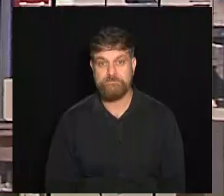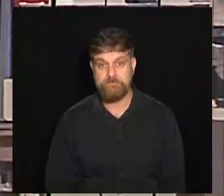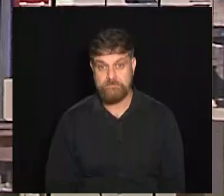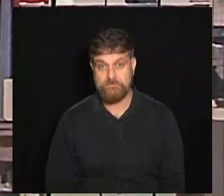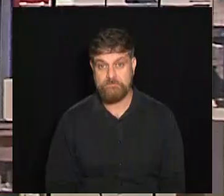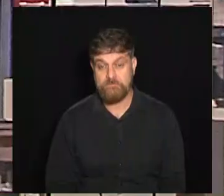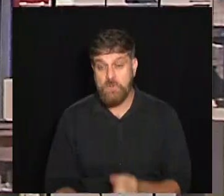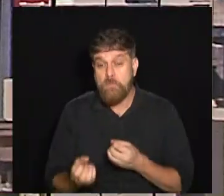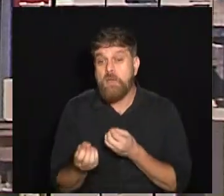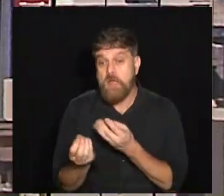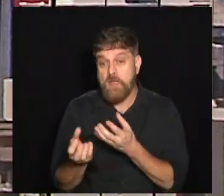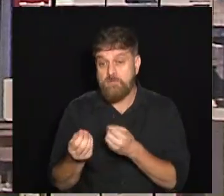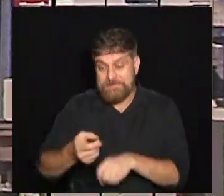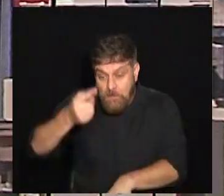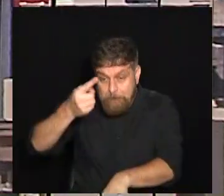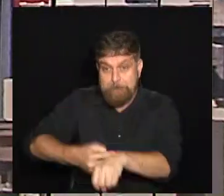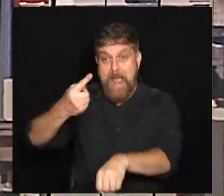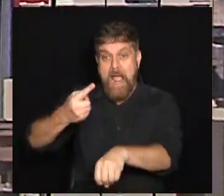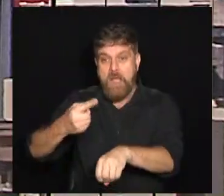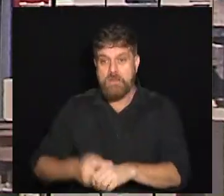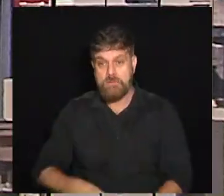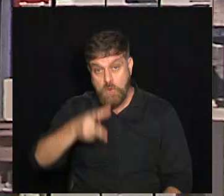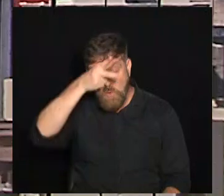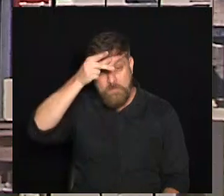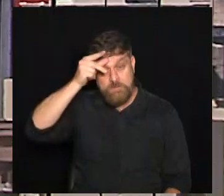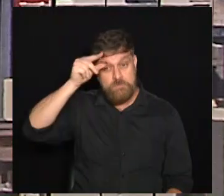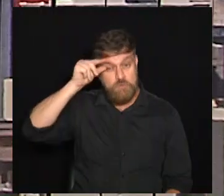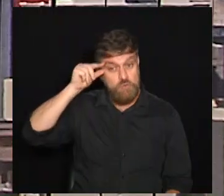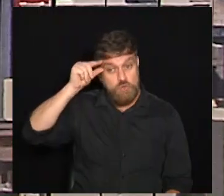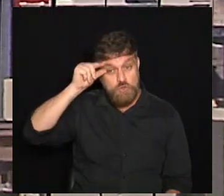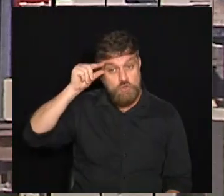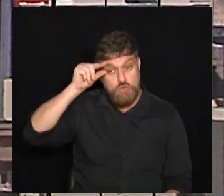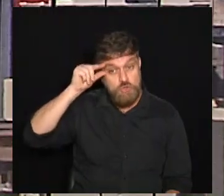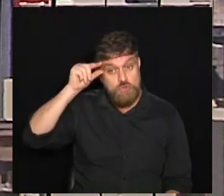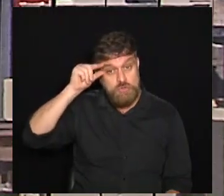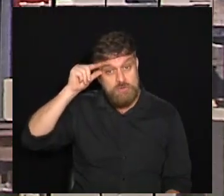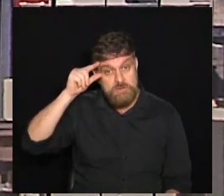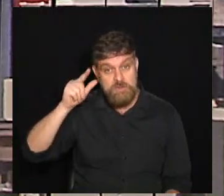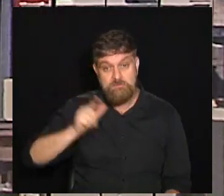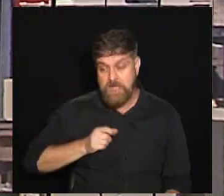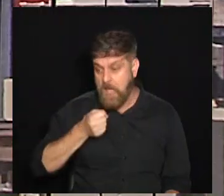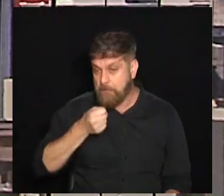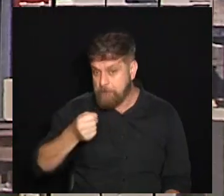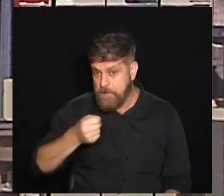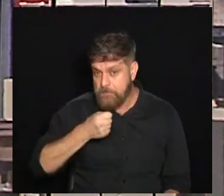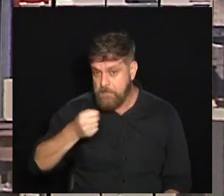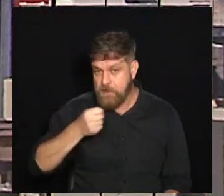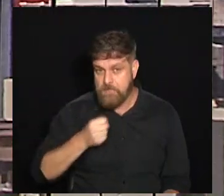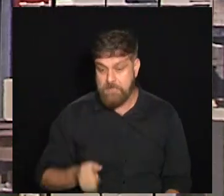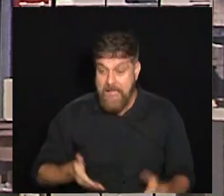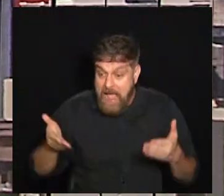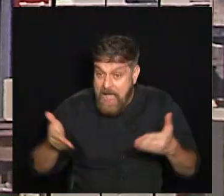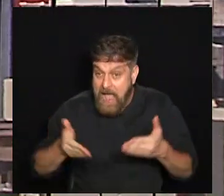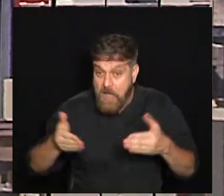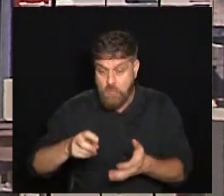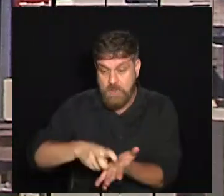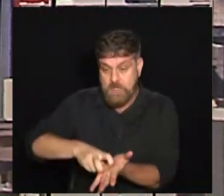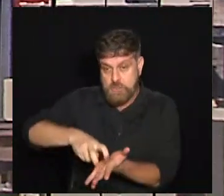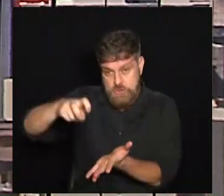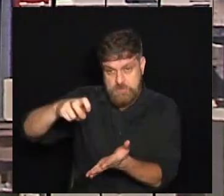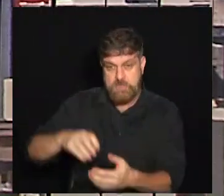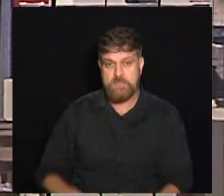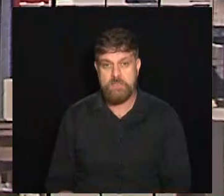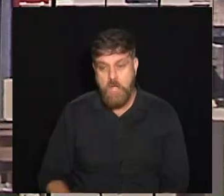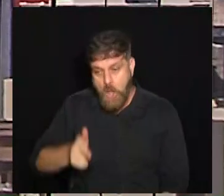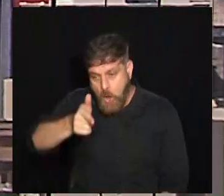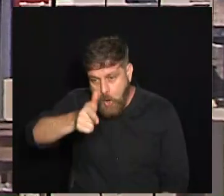E uma informação de última hora, o prefeito Jonas Donizete concedeu uma entrevista coletiva agora pela manhã,